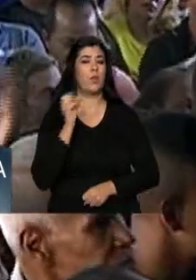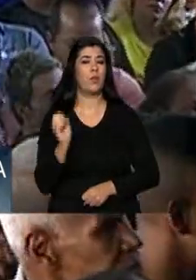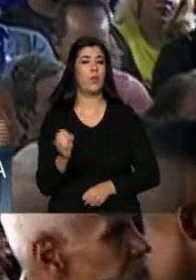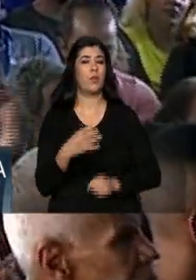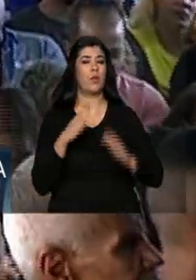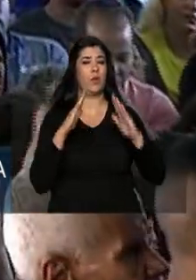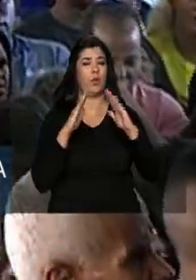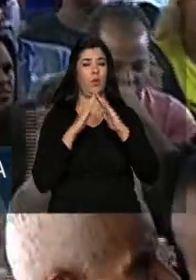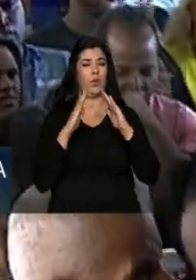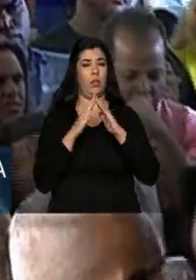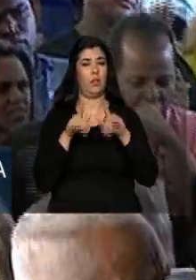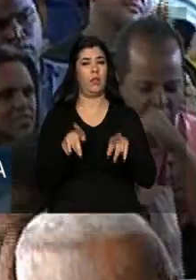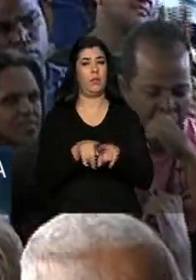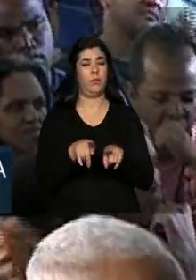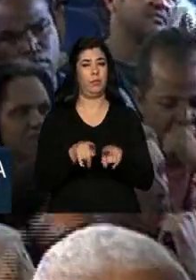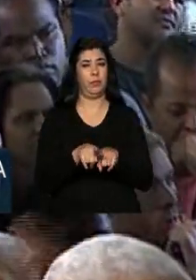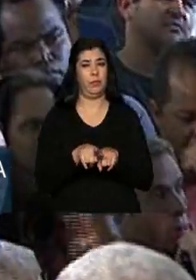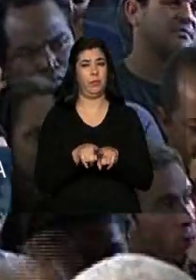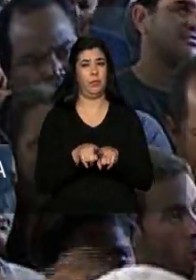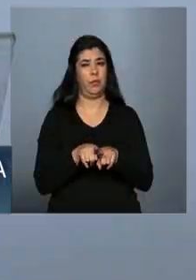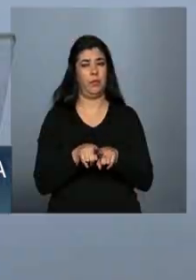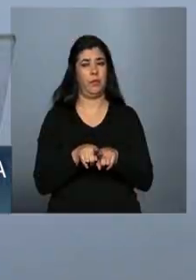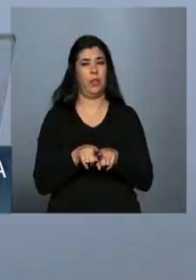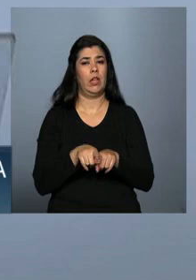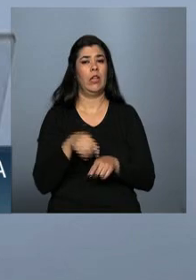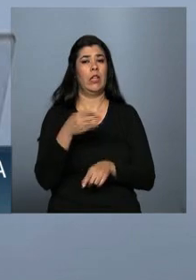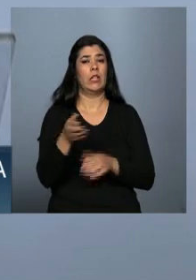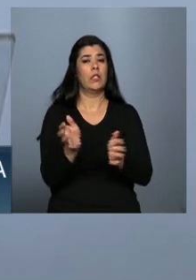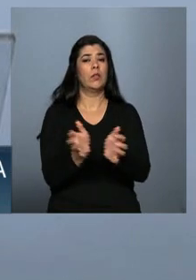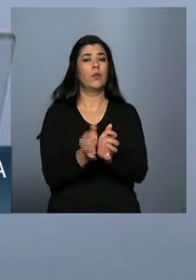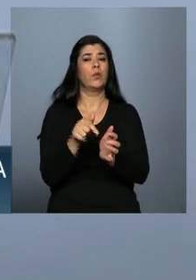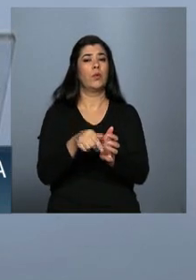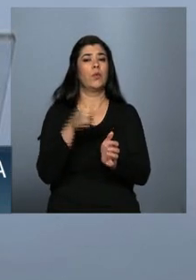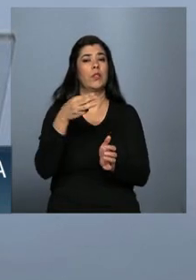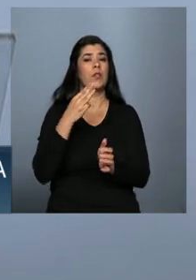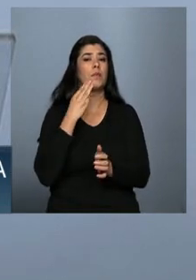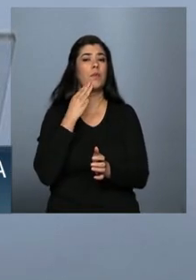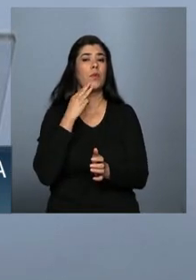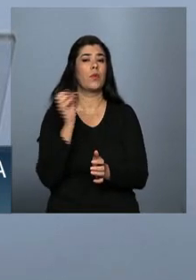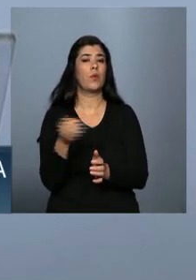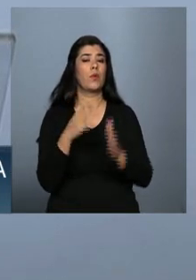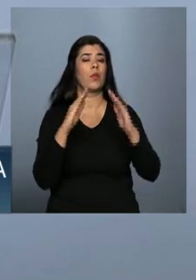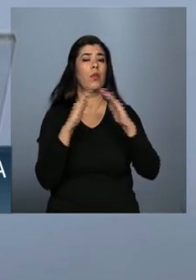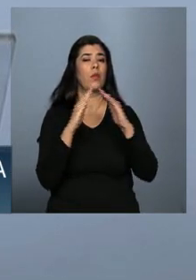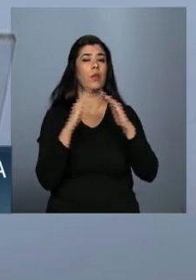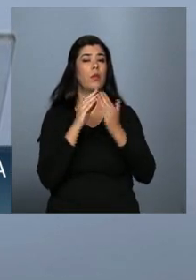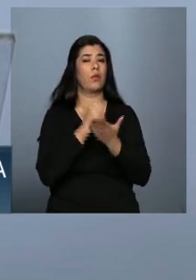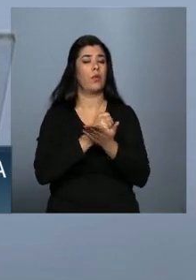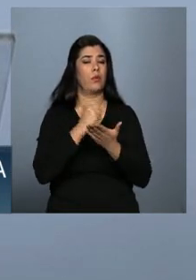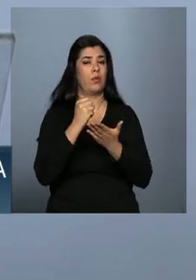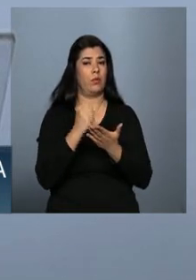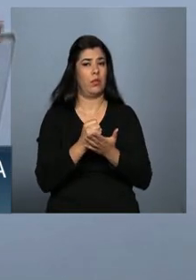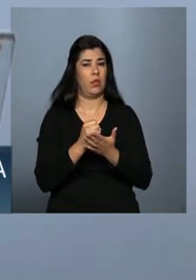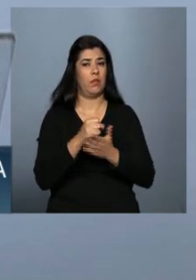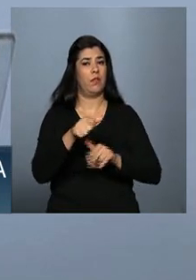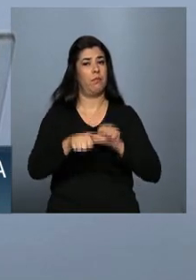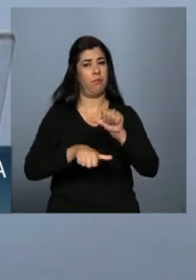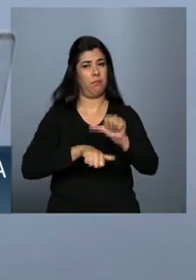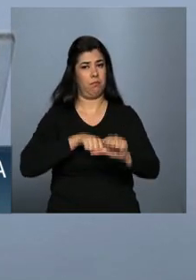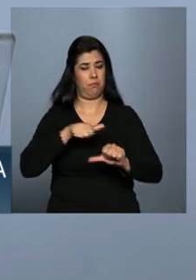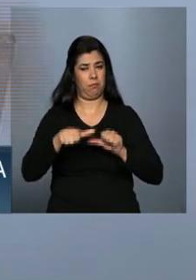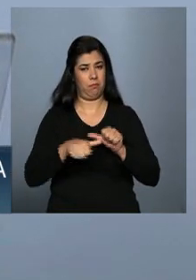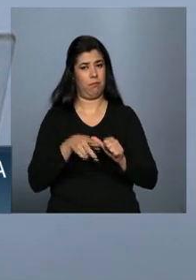Nesse 3 milhões de novas moradias, nós vamos fazer